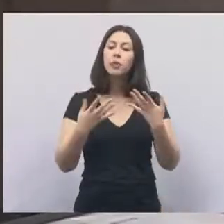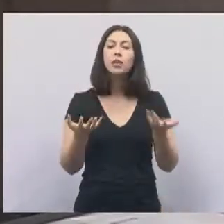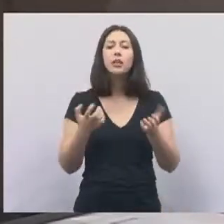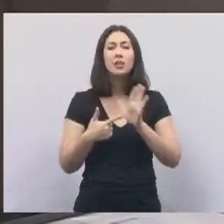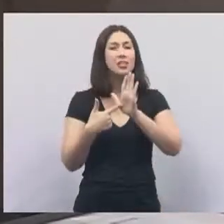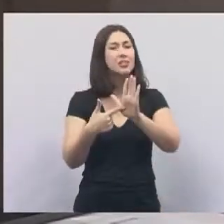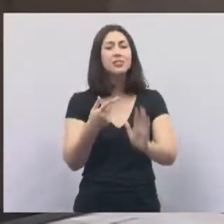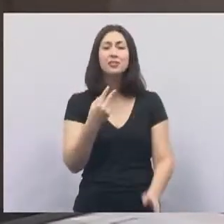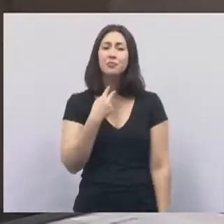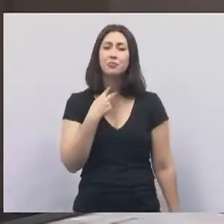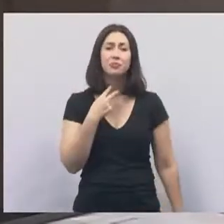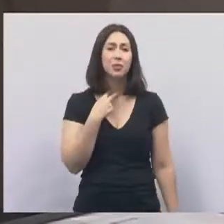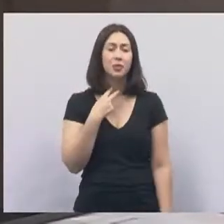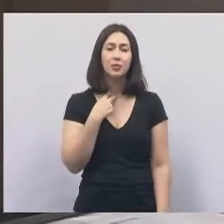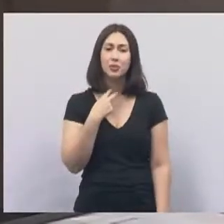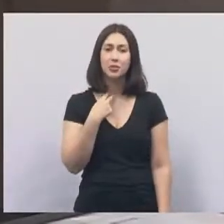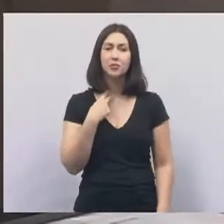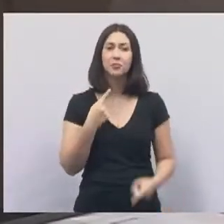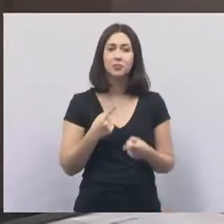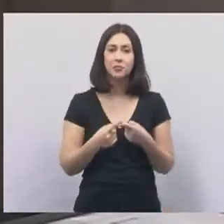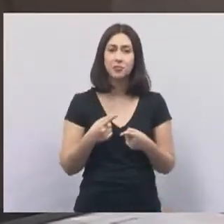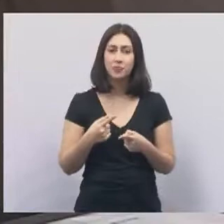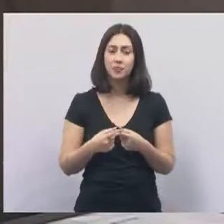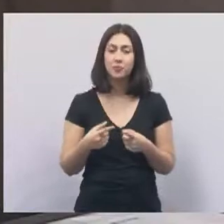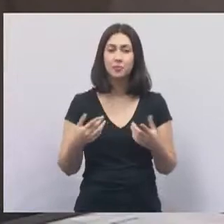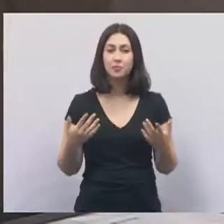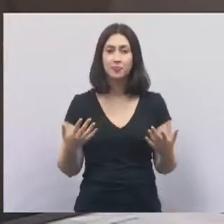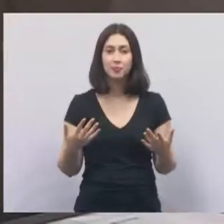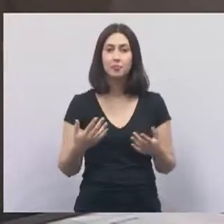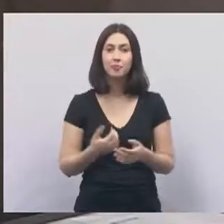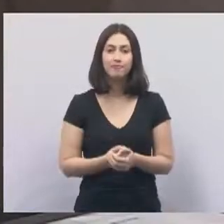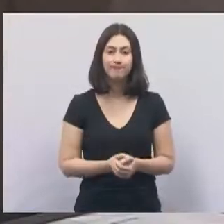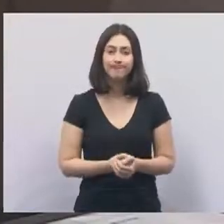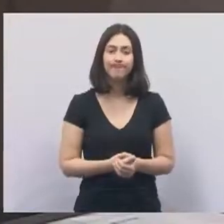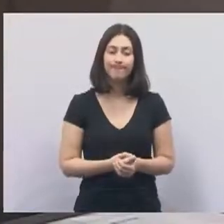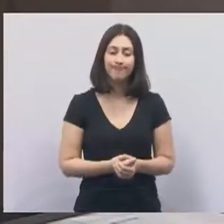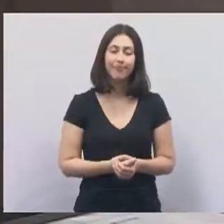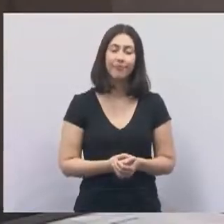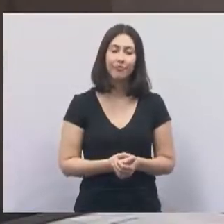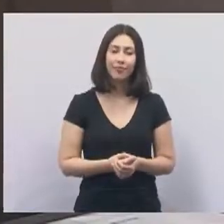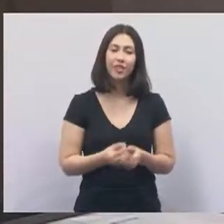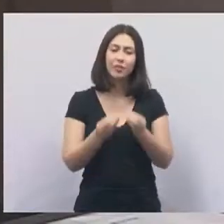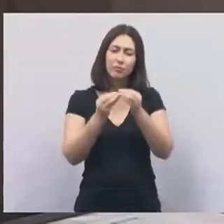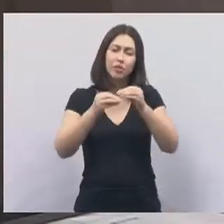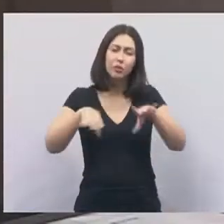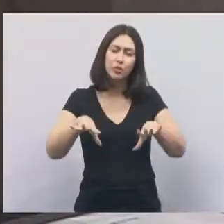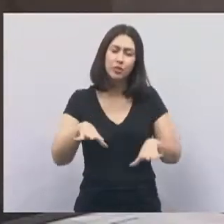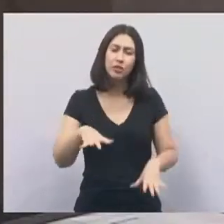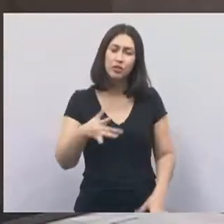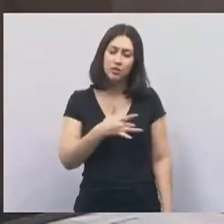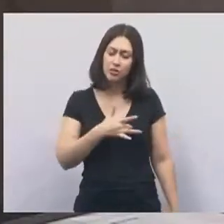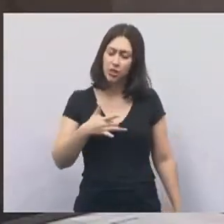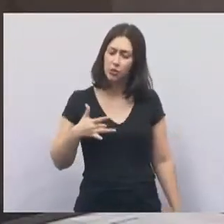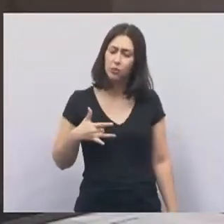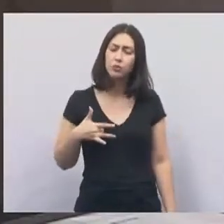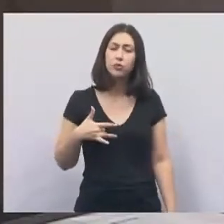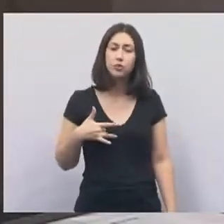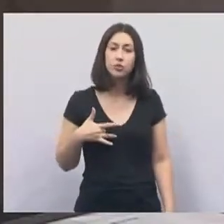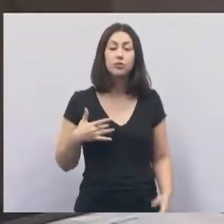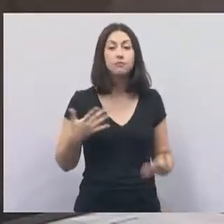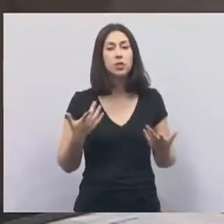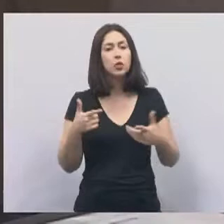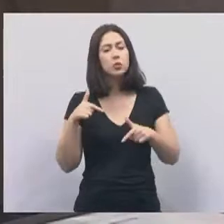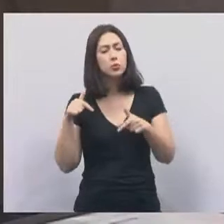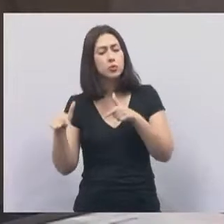não pode acontecer né porque isso acaba causando danos na saúde dos vizinhos então é um trabalho